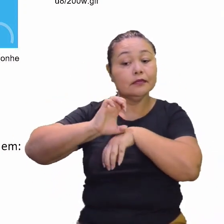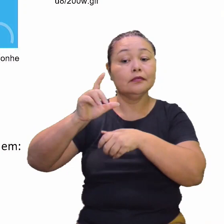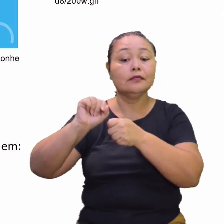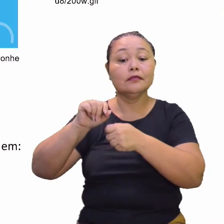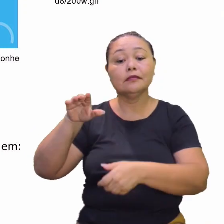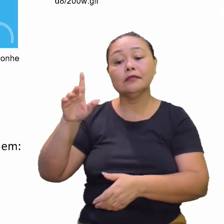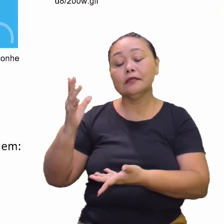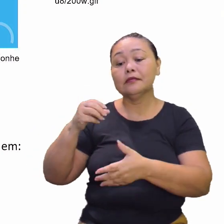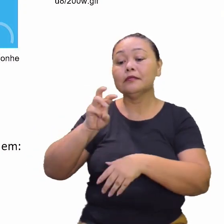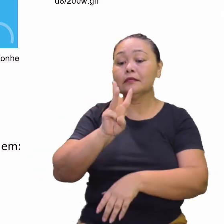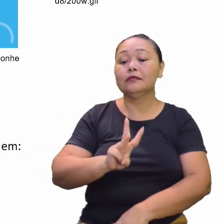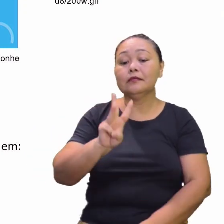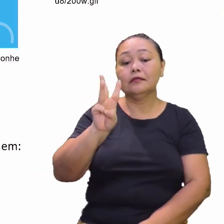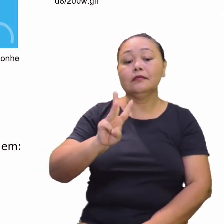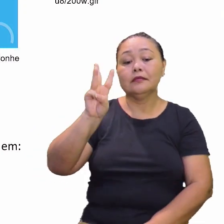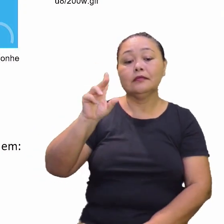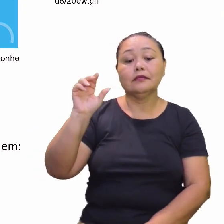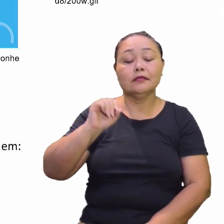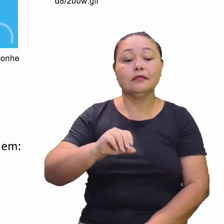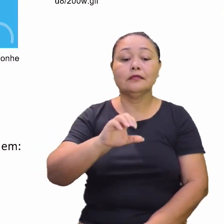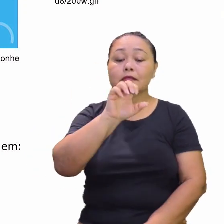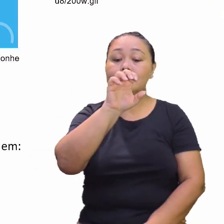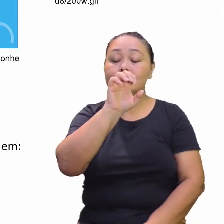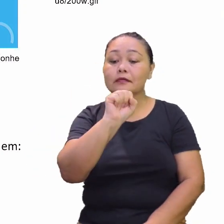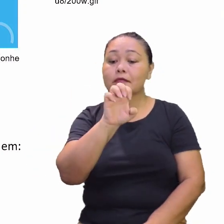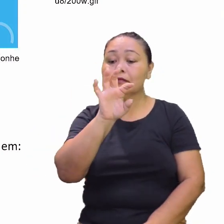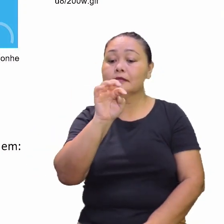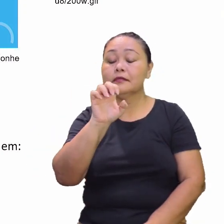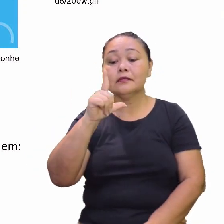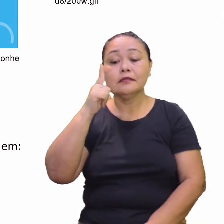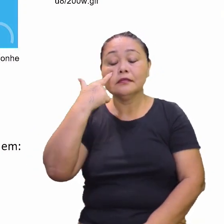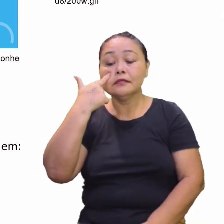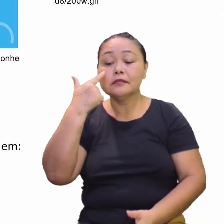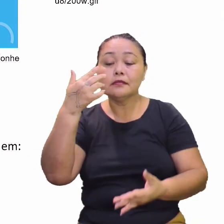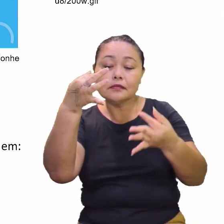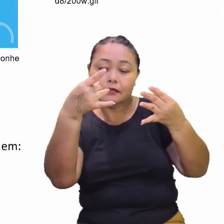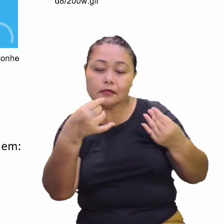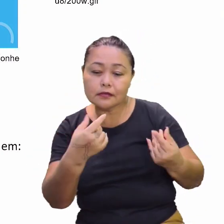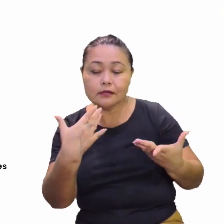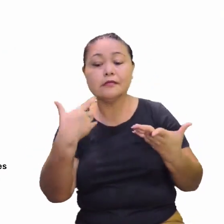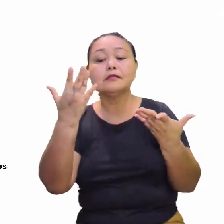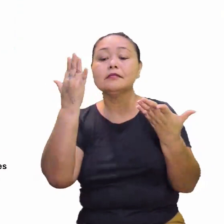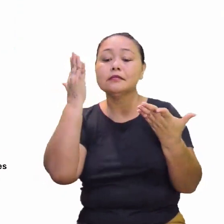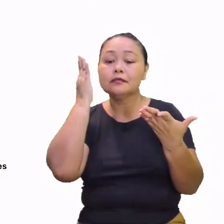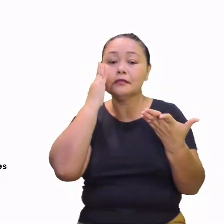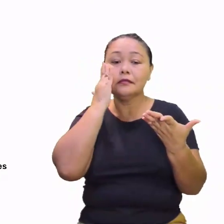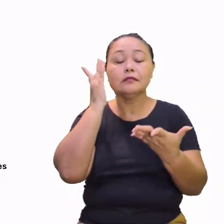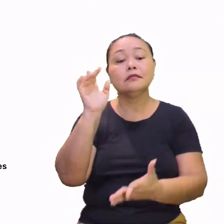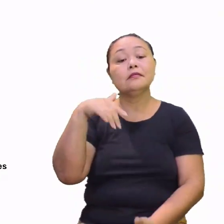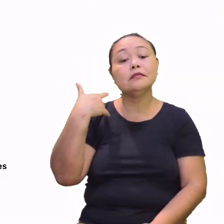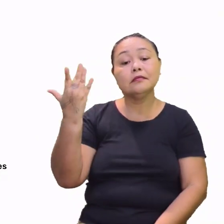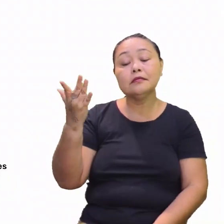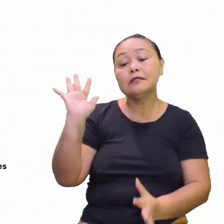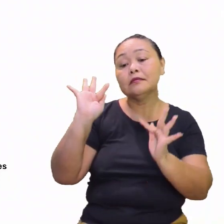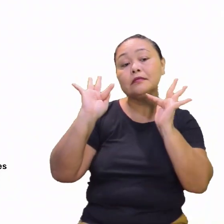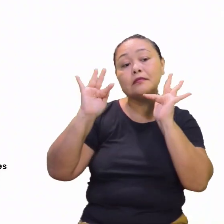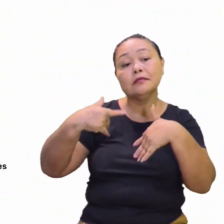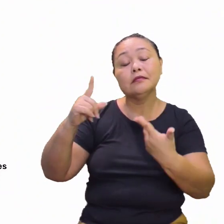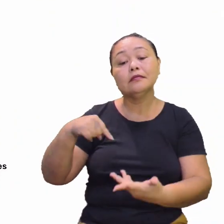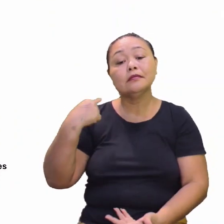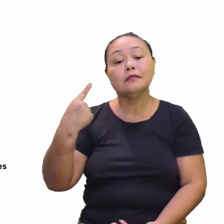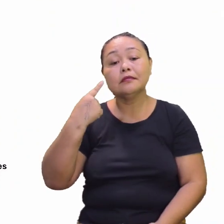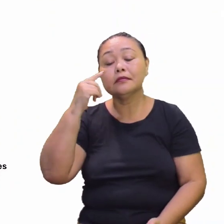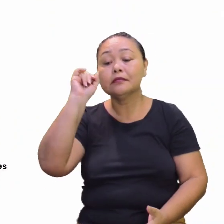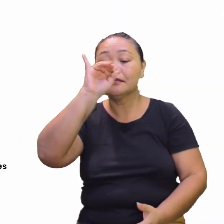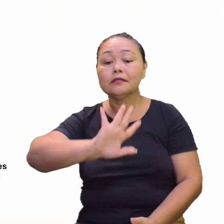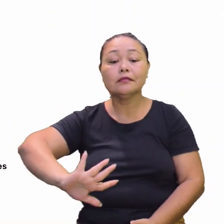esse site da CETUR e ter disponível aí essas áreas com mais riqueza de detalhes. E agora, para finalizar, a